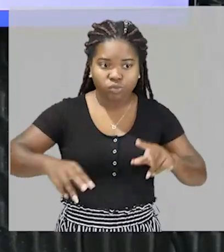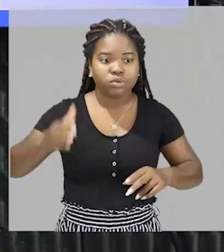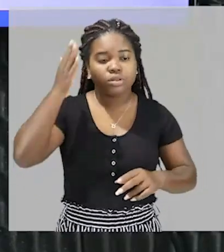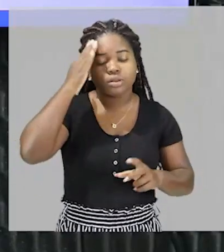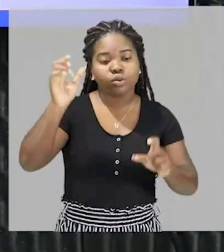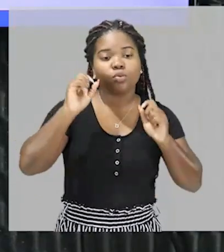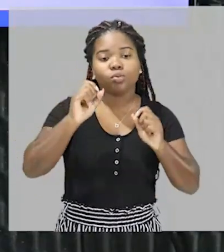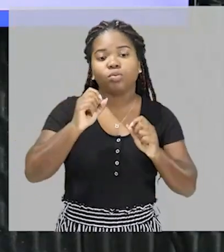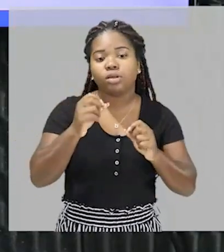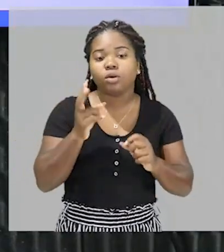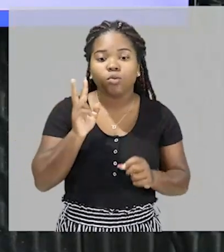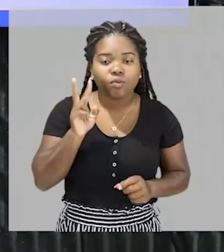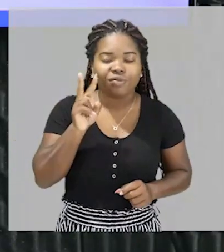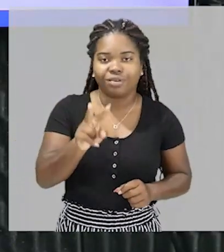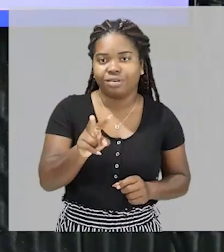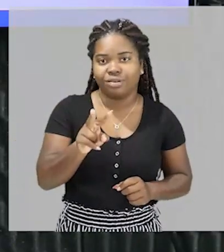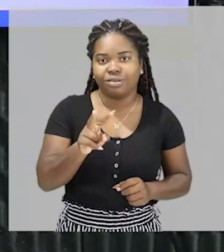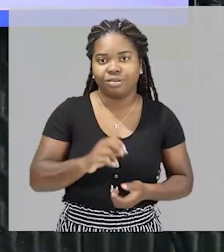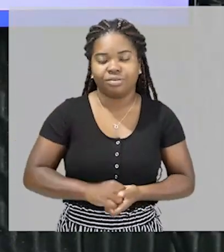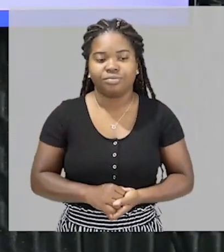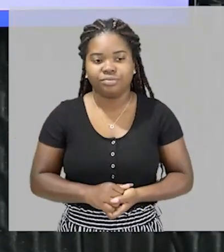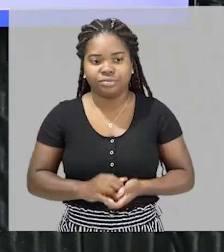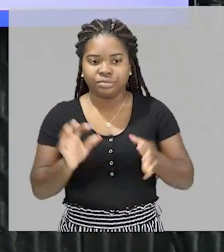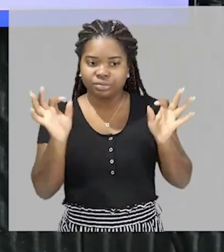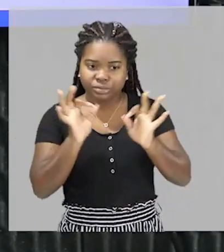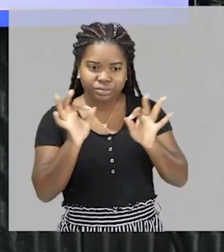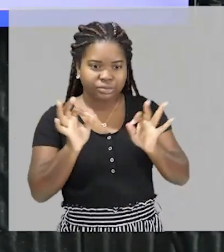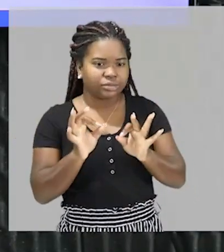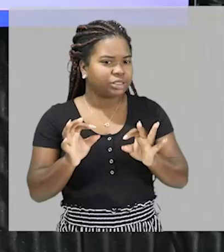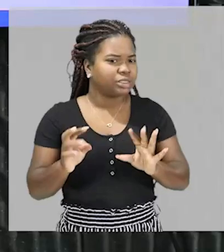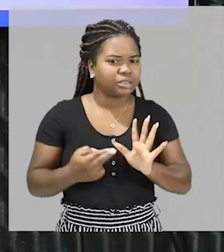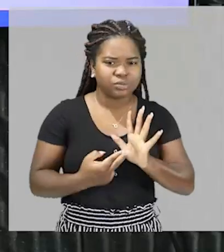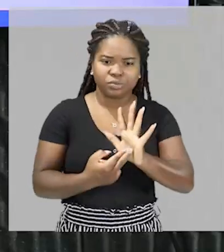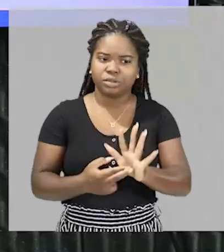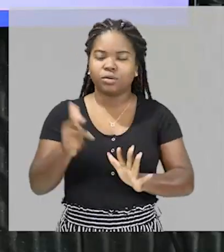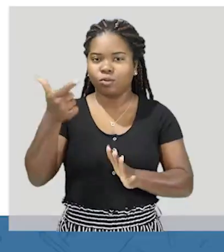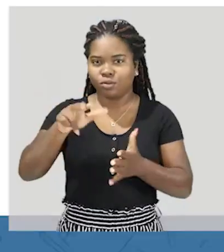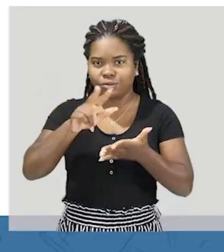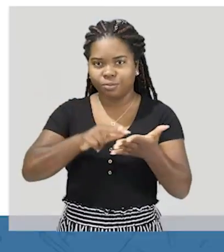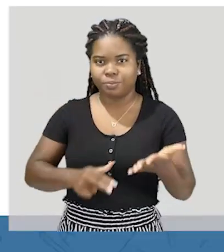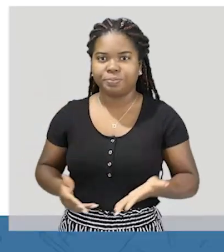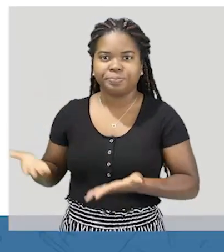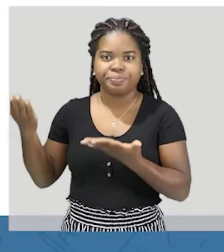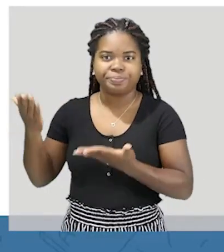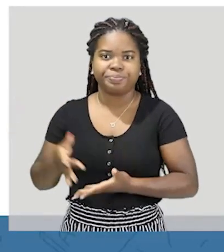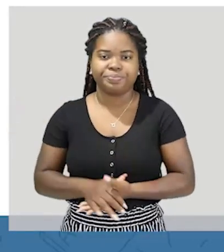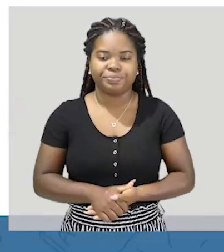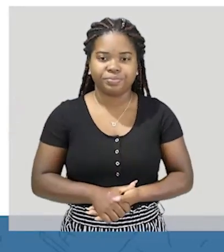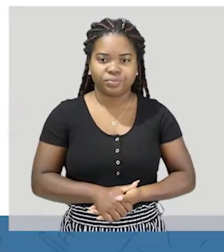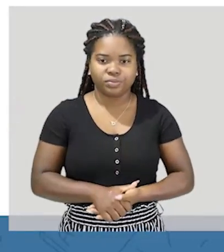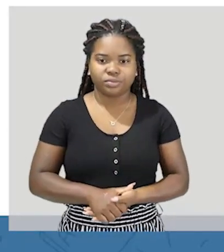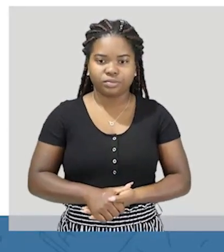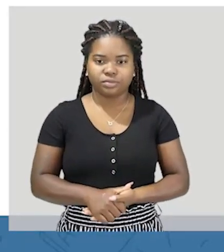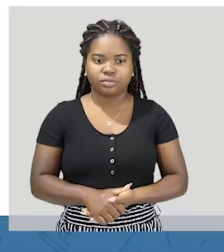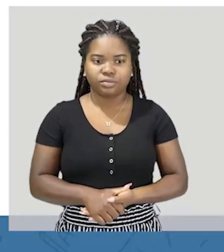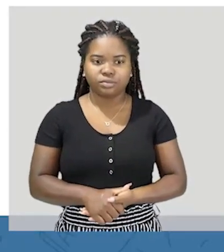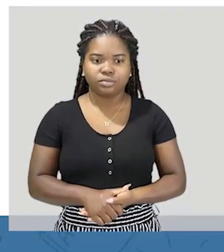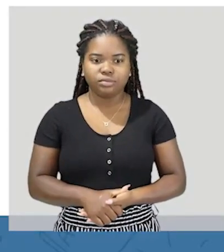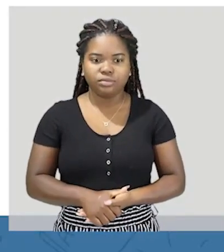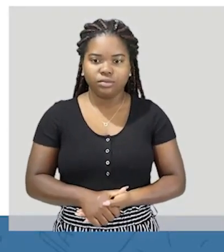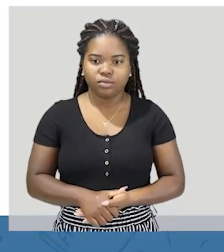que eu estou vendo. Nada é tão representativo da experiência estética como uma